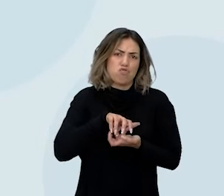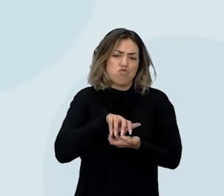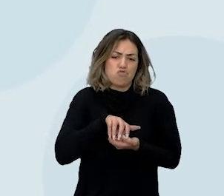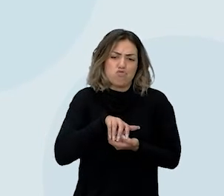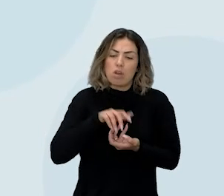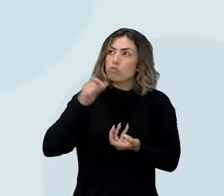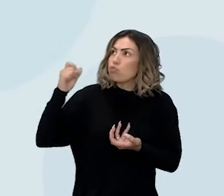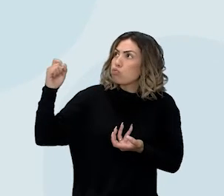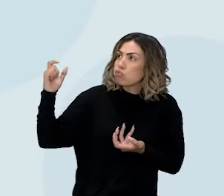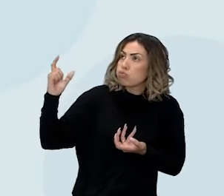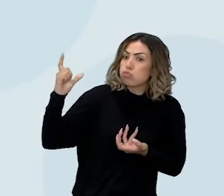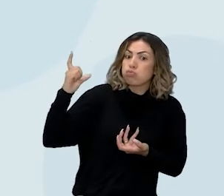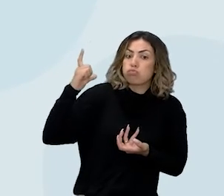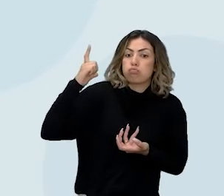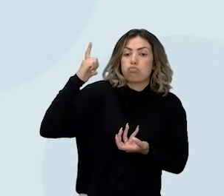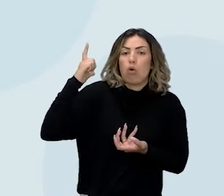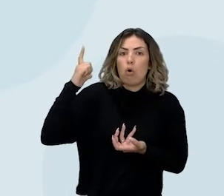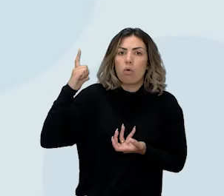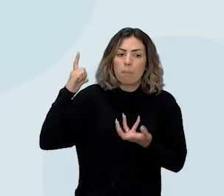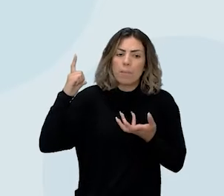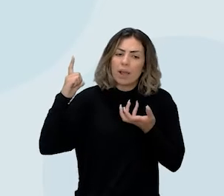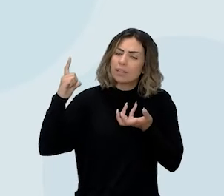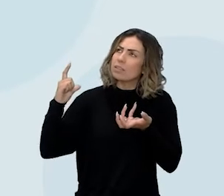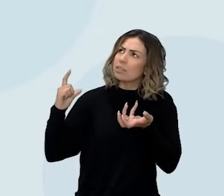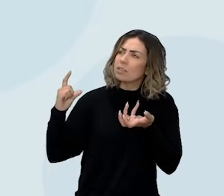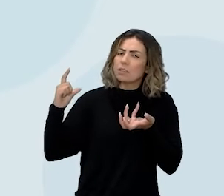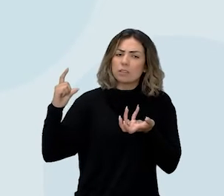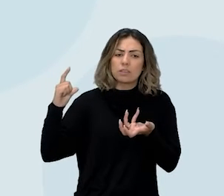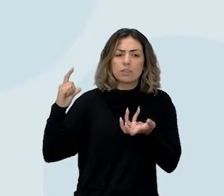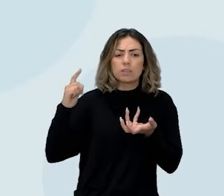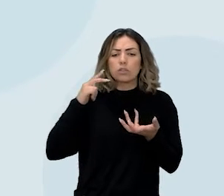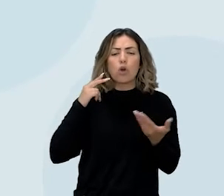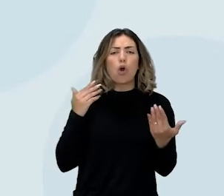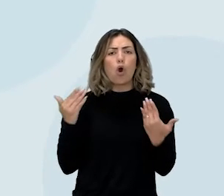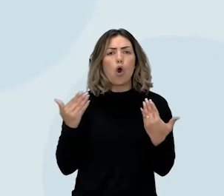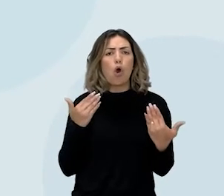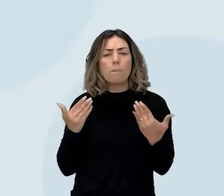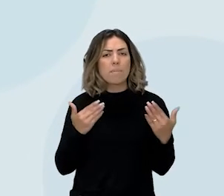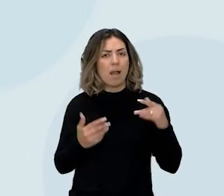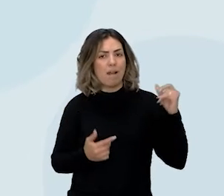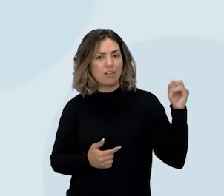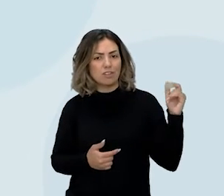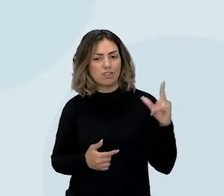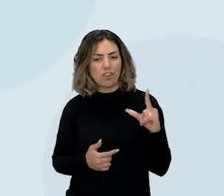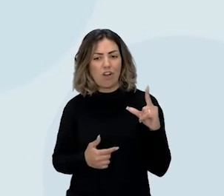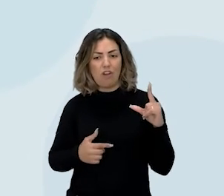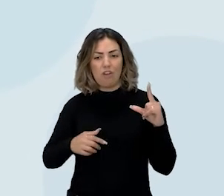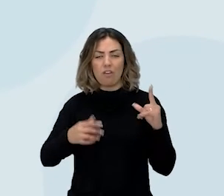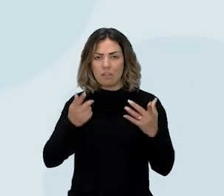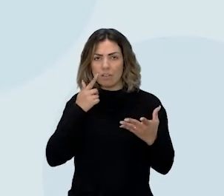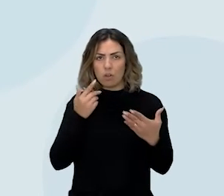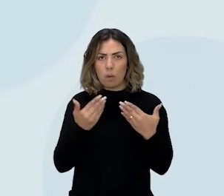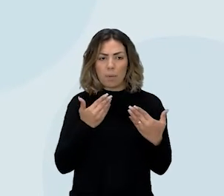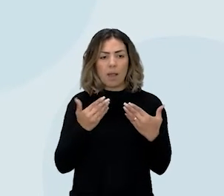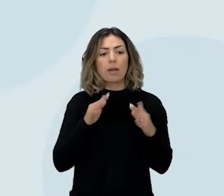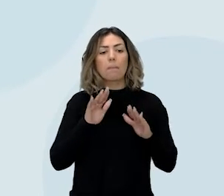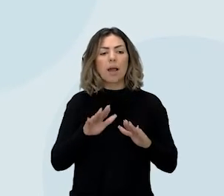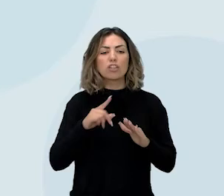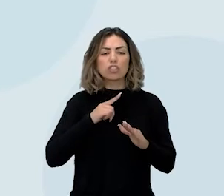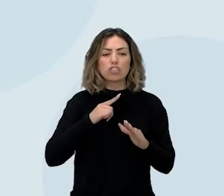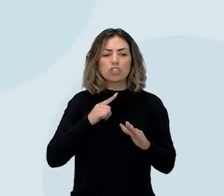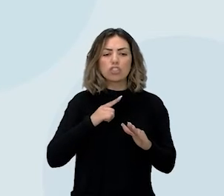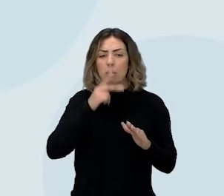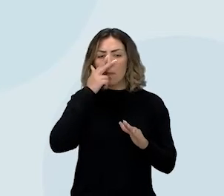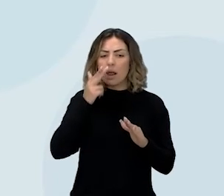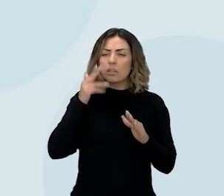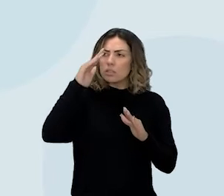uma forma que quando você está na Terra olha para o Sol, que parece um plano, né? Que a gente vai chamar isso daqui de plano da elíptica. É como